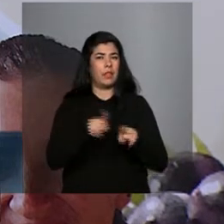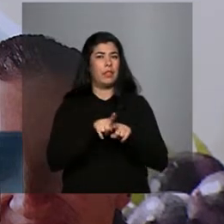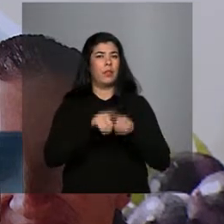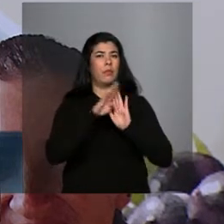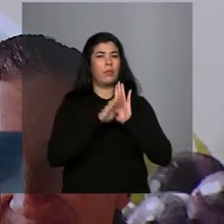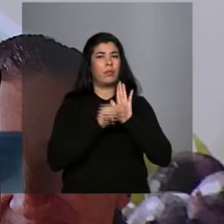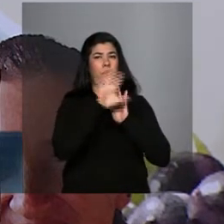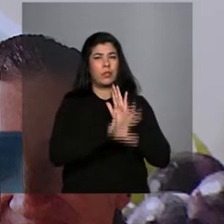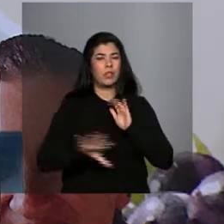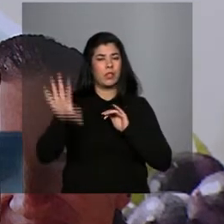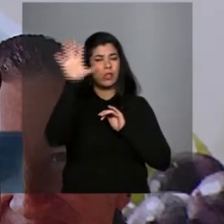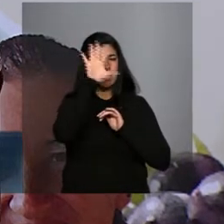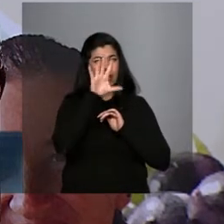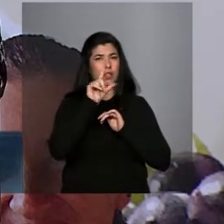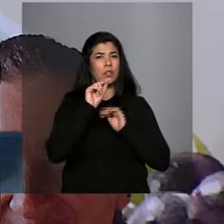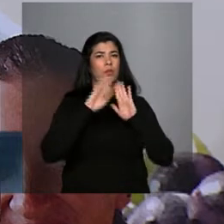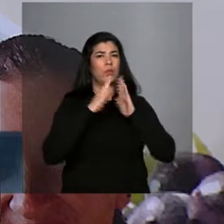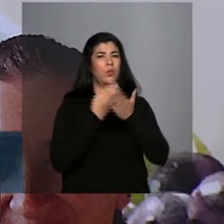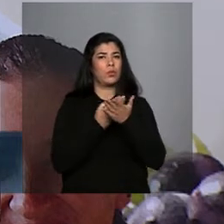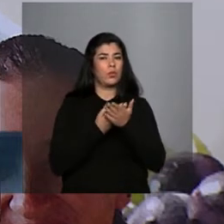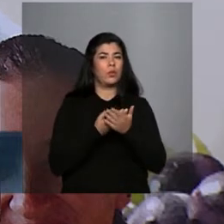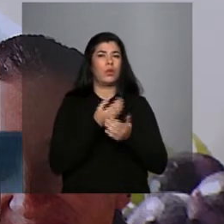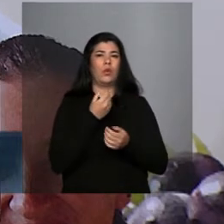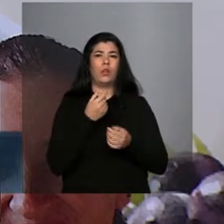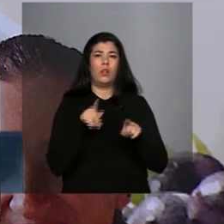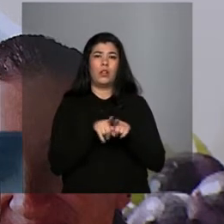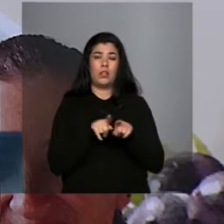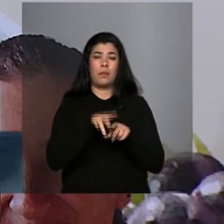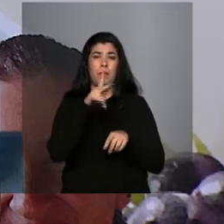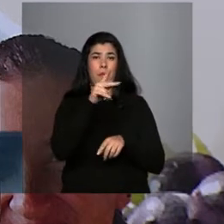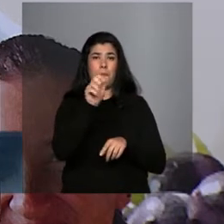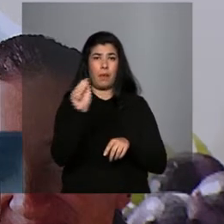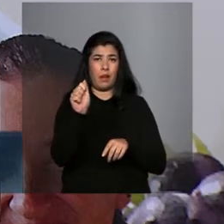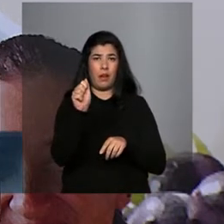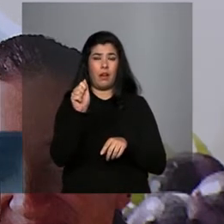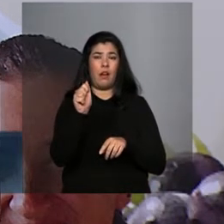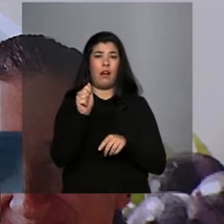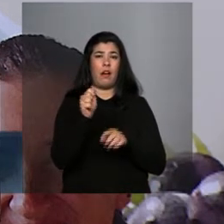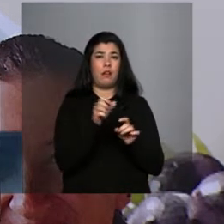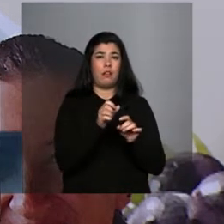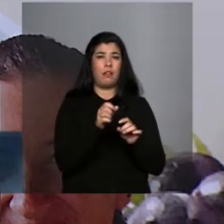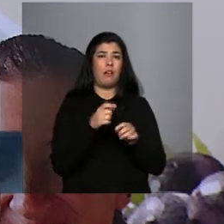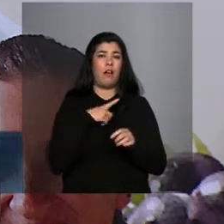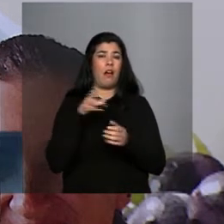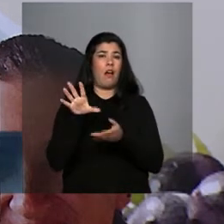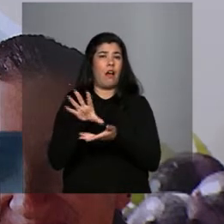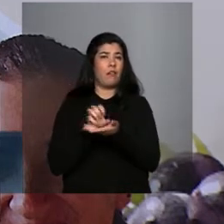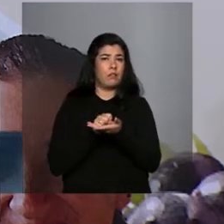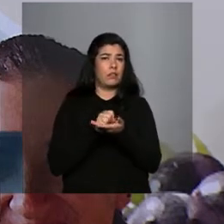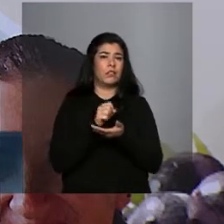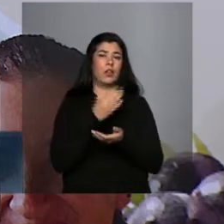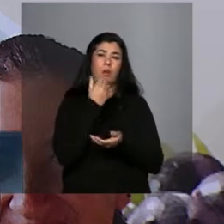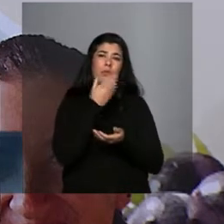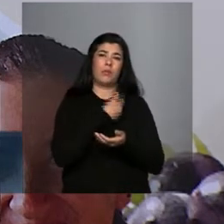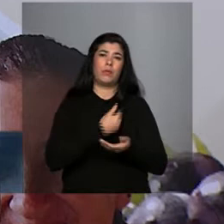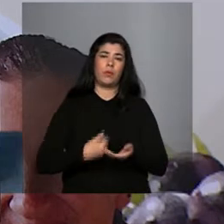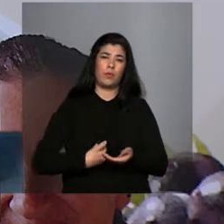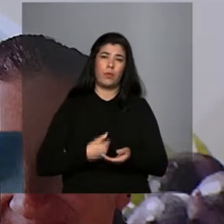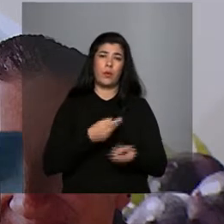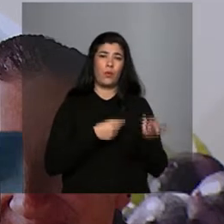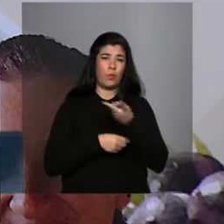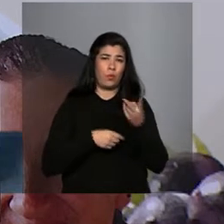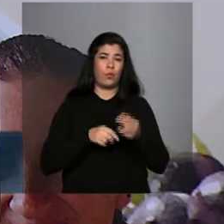o Programa Nacional, que vai garantir que a